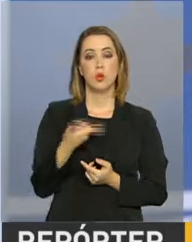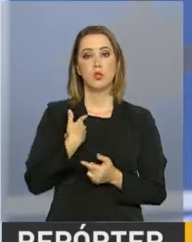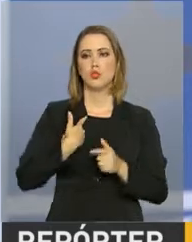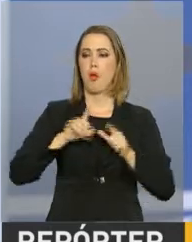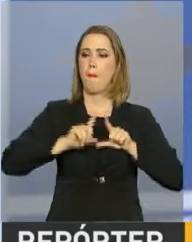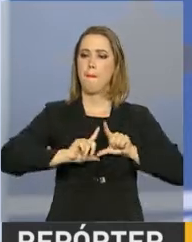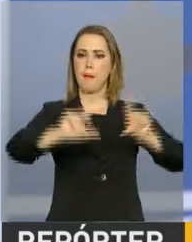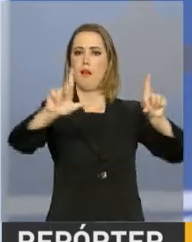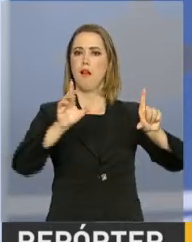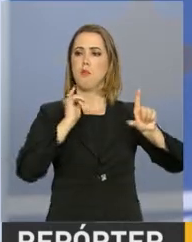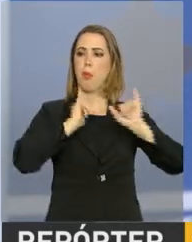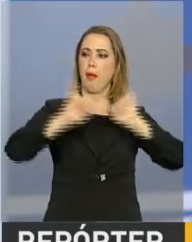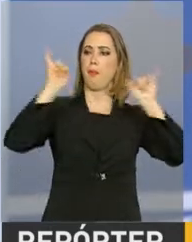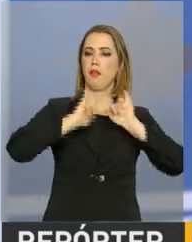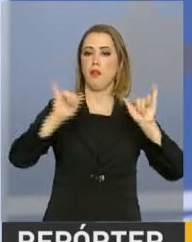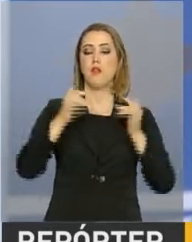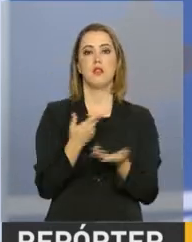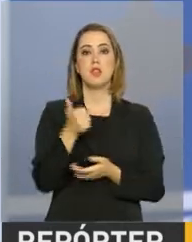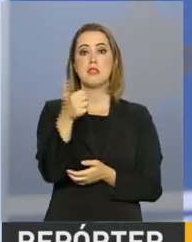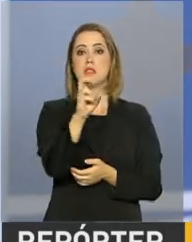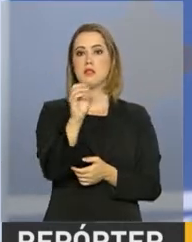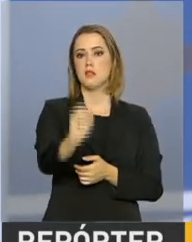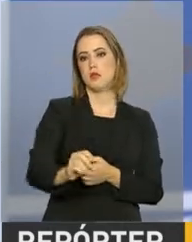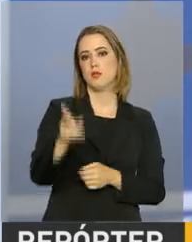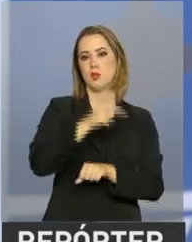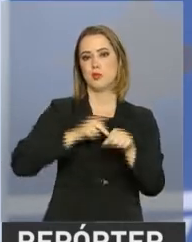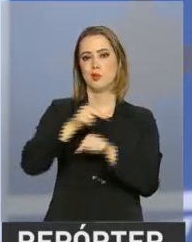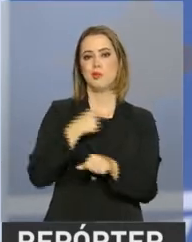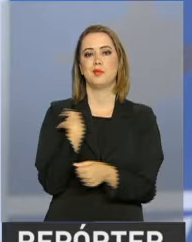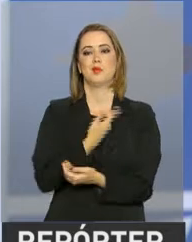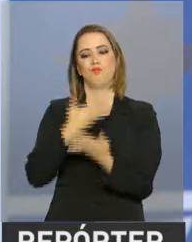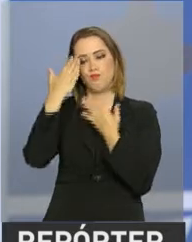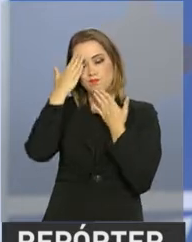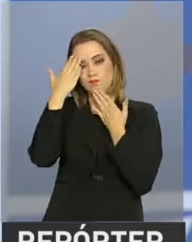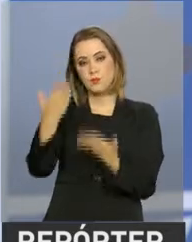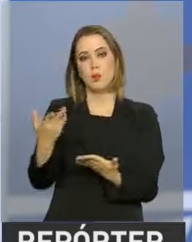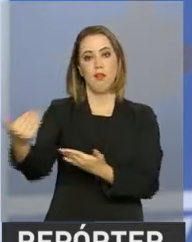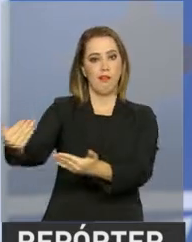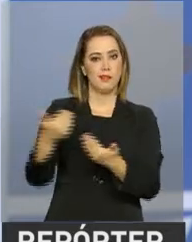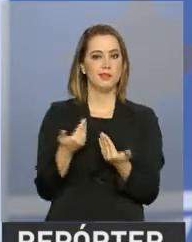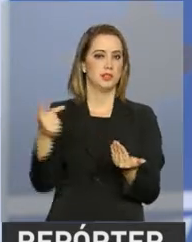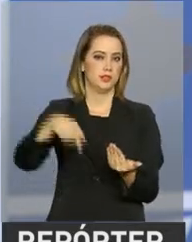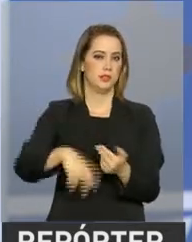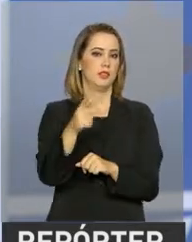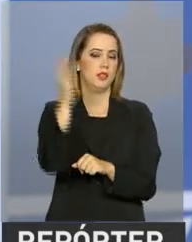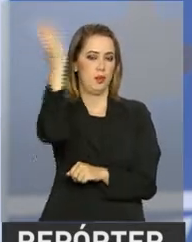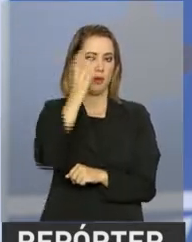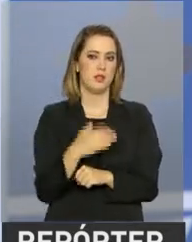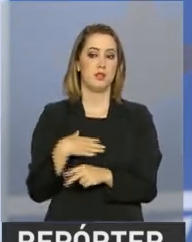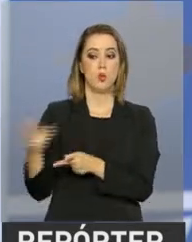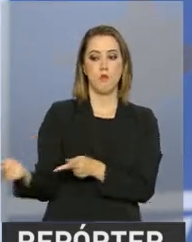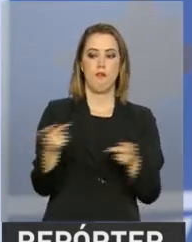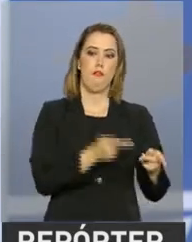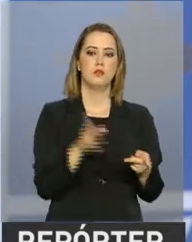países estamos atingindo milhões e milhões de pessoas com uma campanha onde nós agradecemos a vida das pessoas nas olimpíadas e convidamos as pessoas